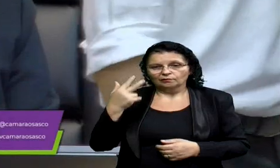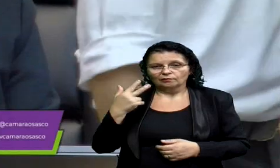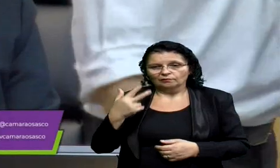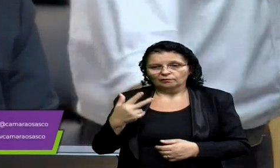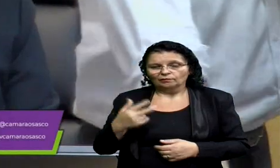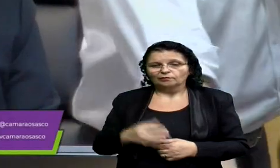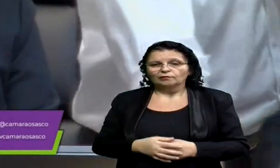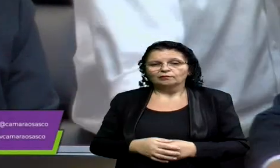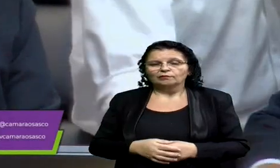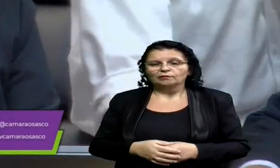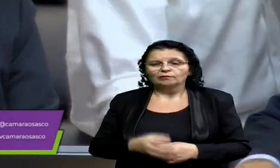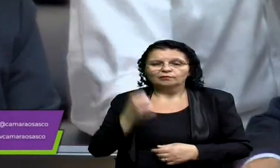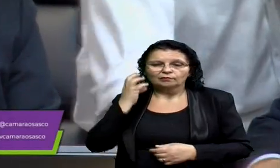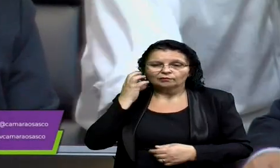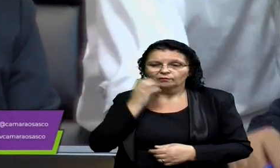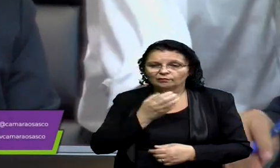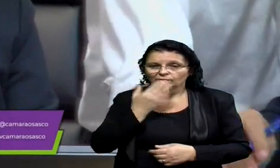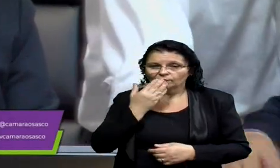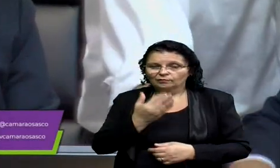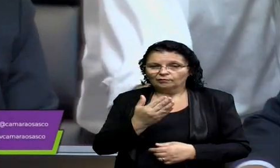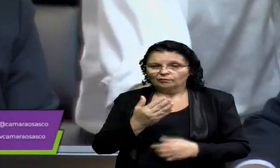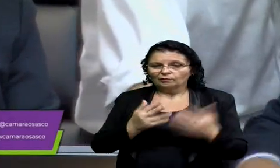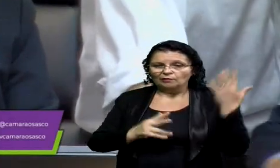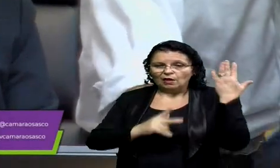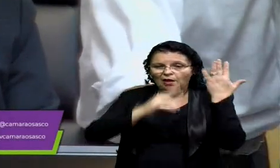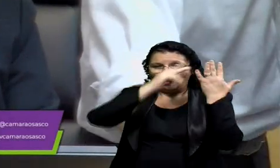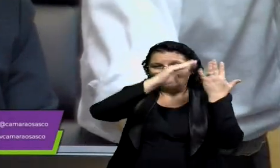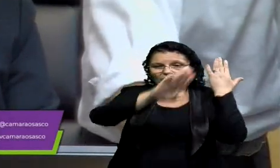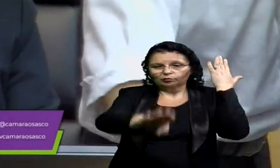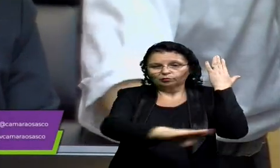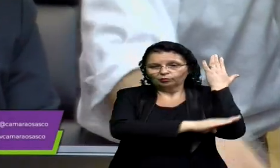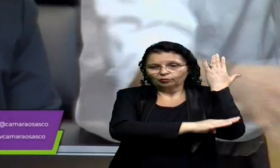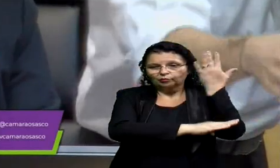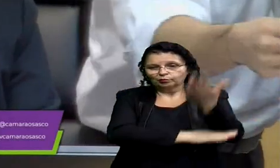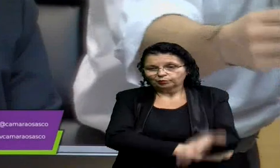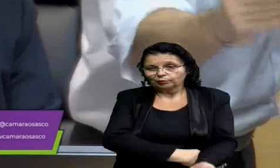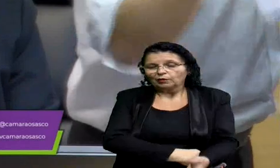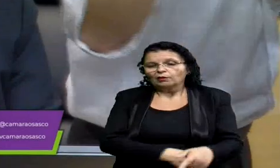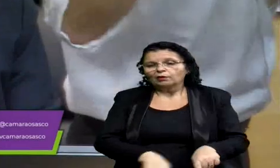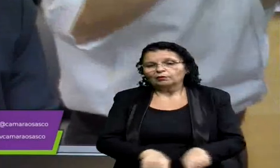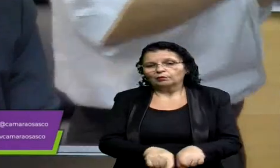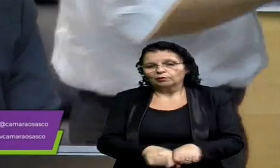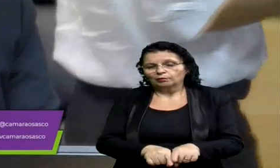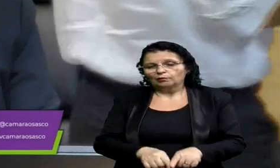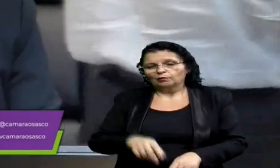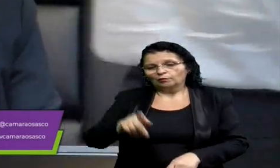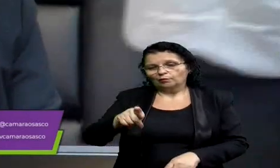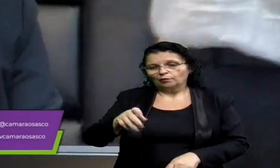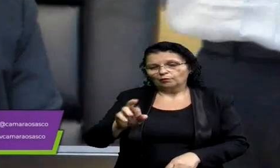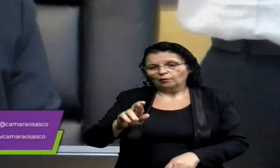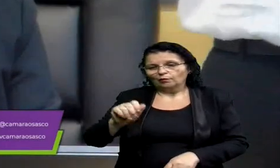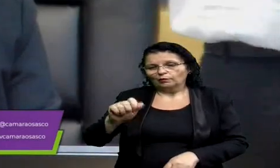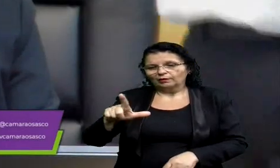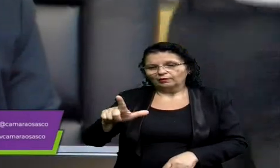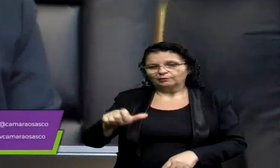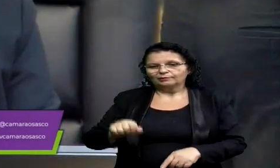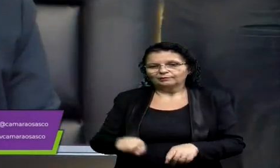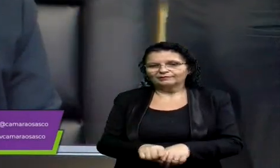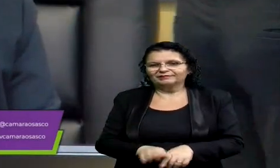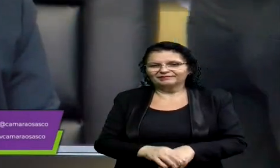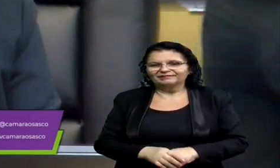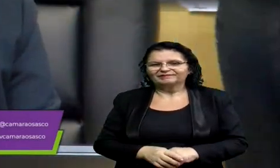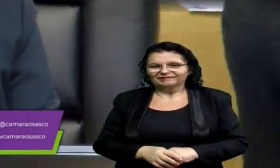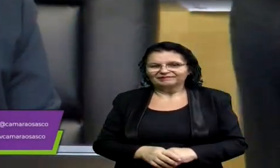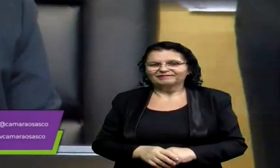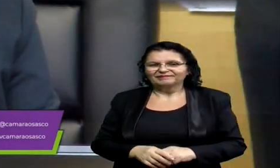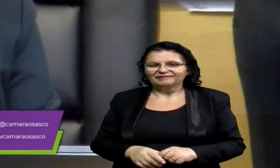Osasco que solicita corte de árvore da Rua Jocelino Cub cheque no portal doest um indicação do vereador Fábio